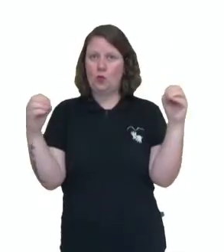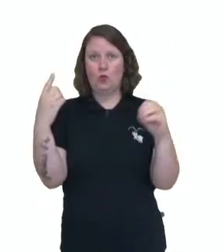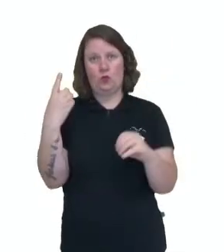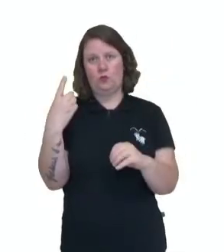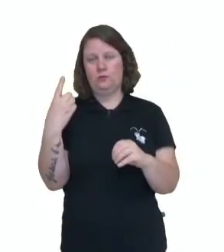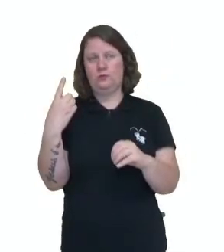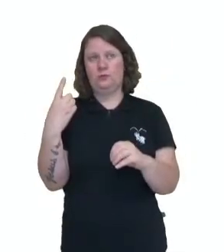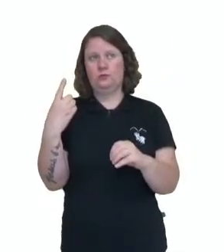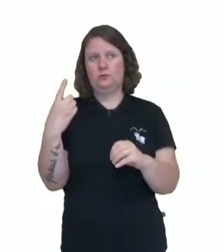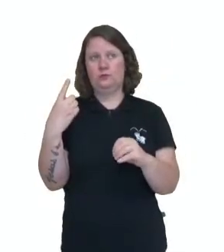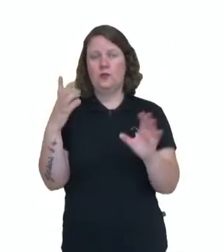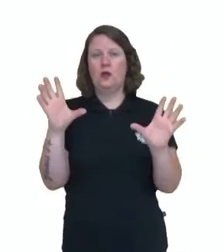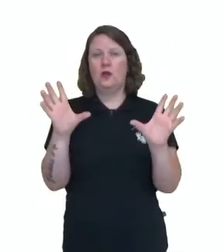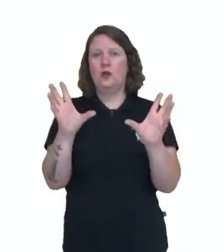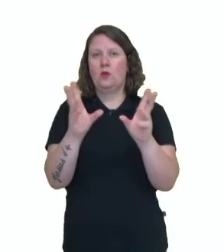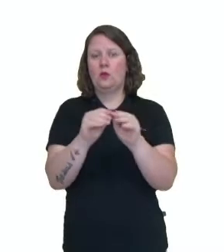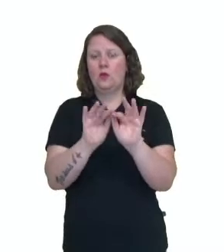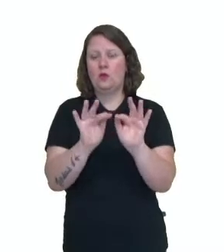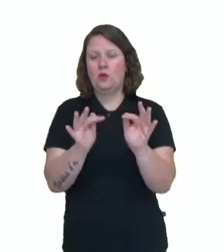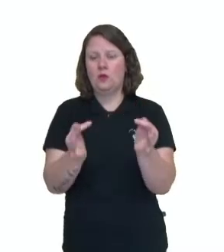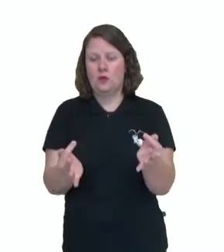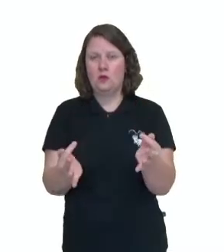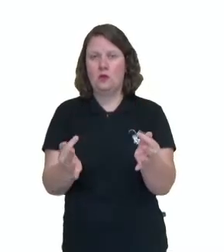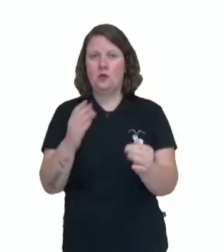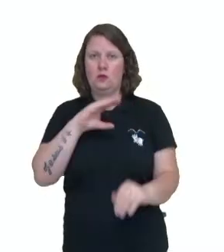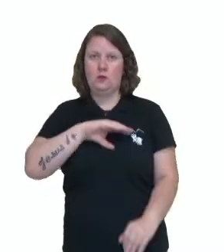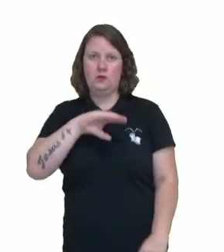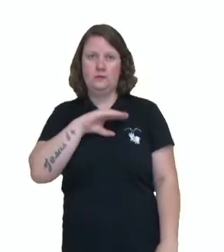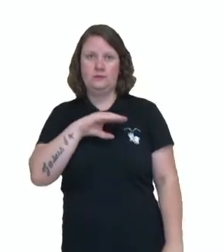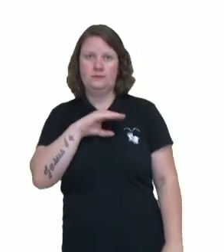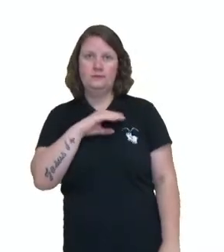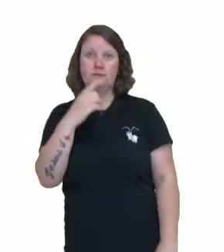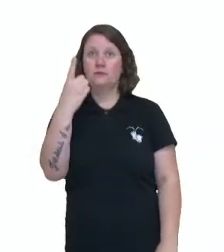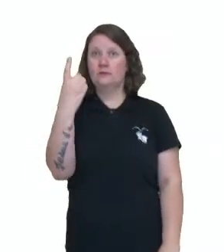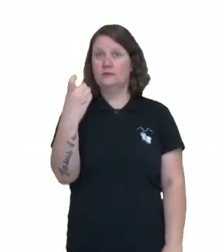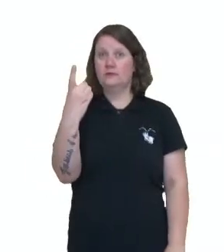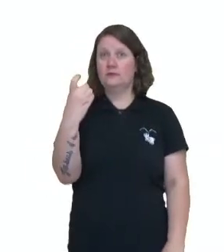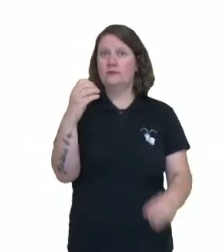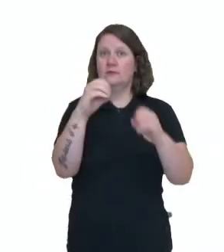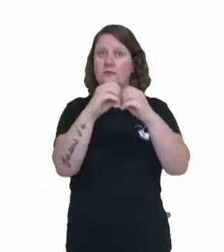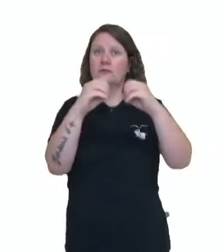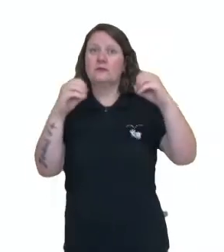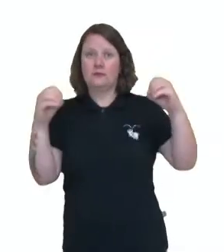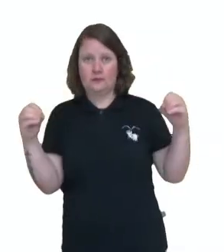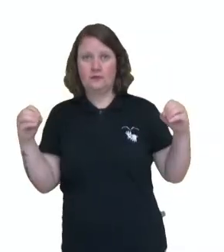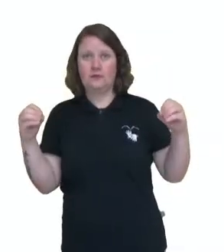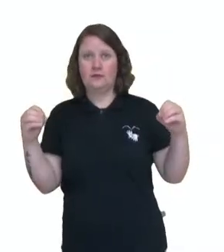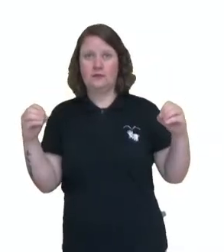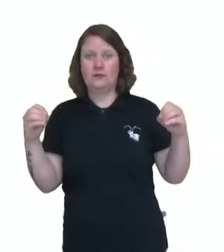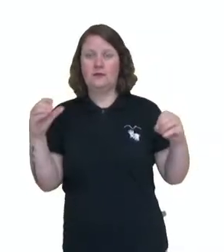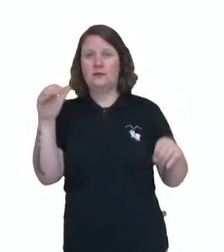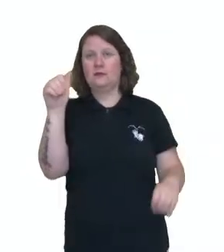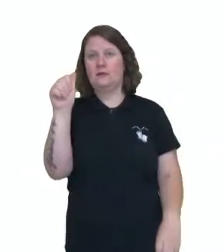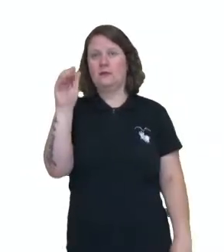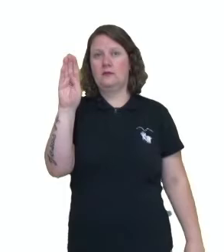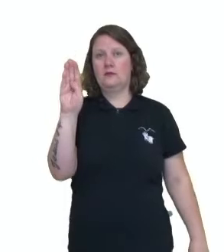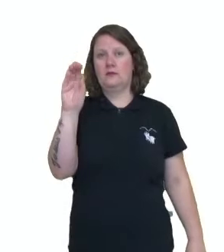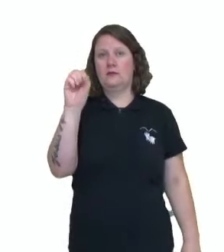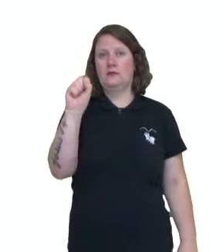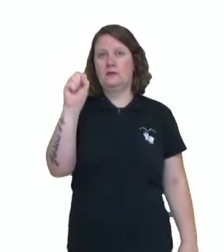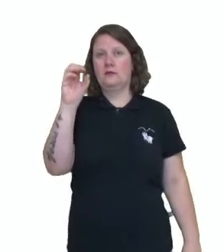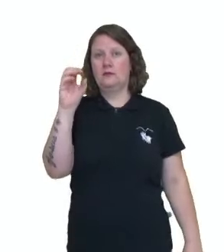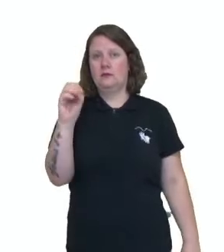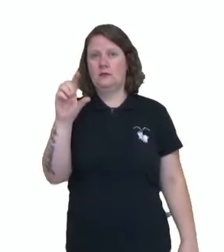O período simples em língua portuguesa é constituído de uma única oração, a oração absoluta. Já o